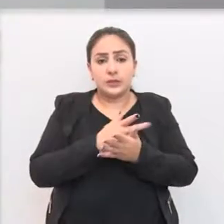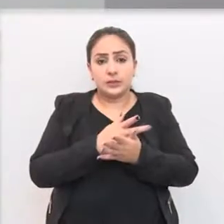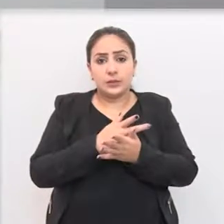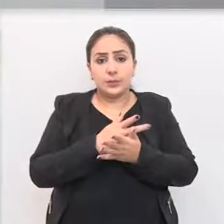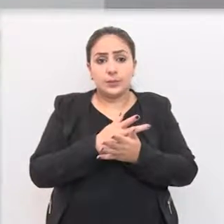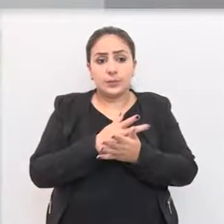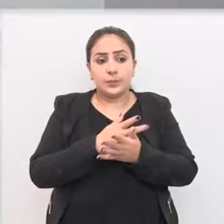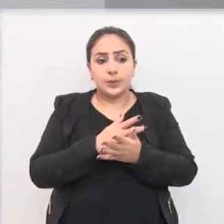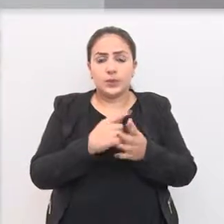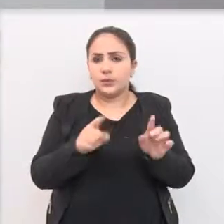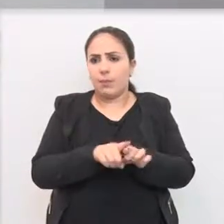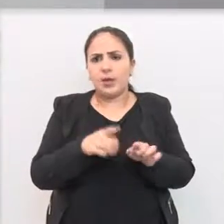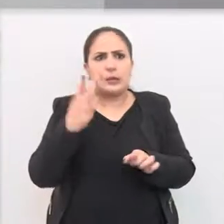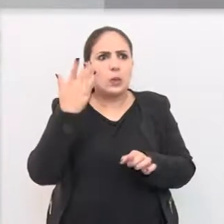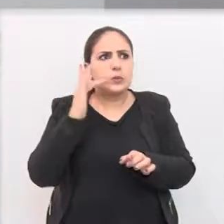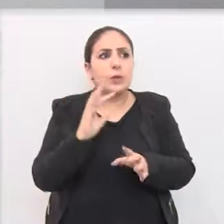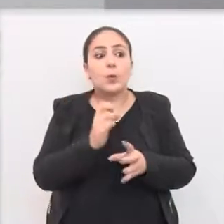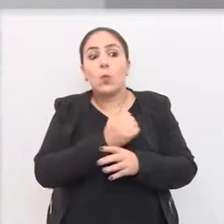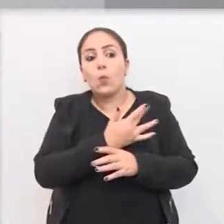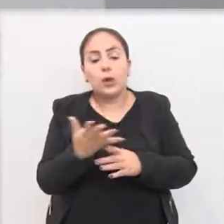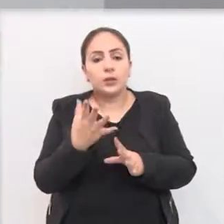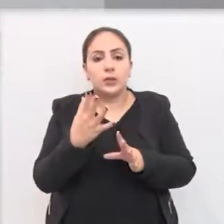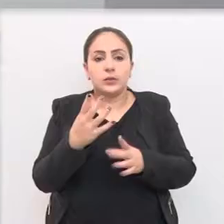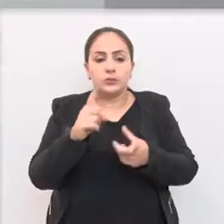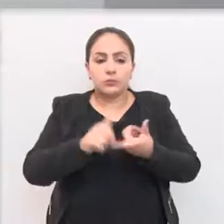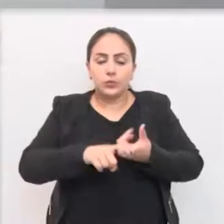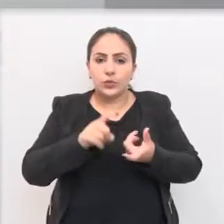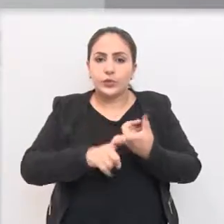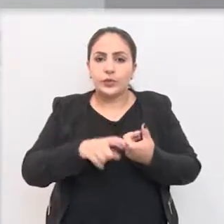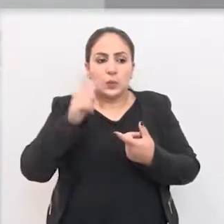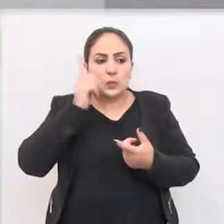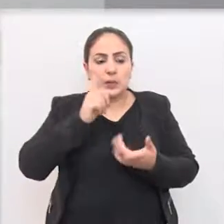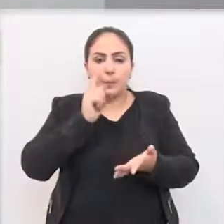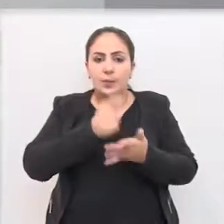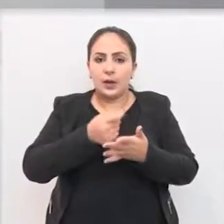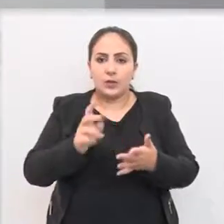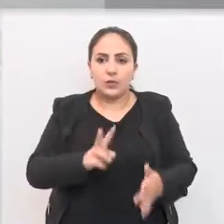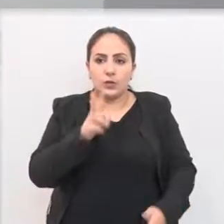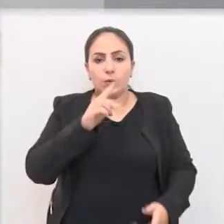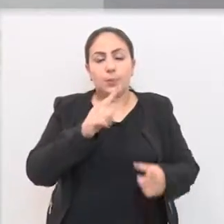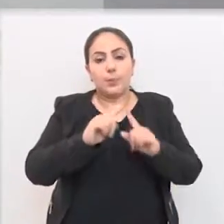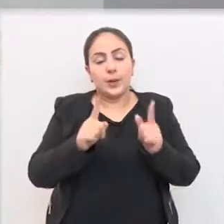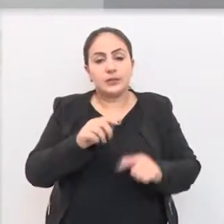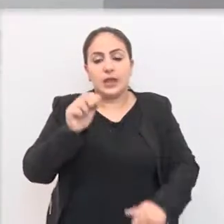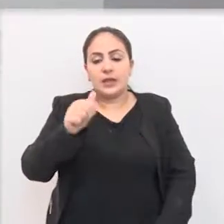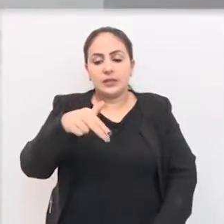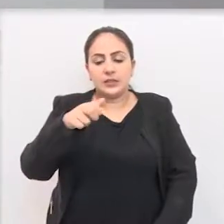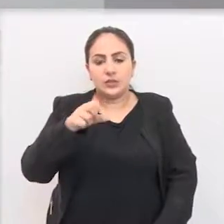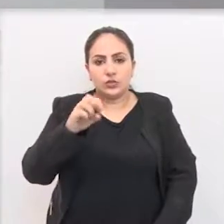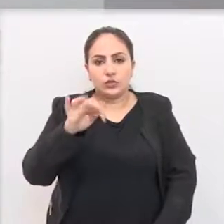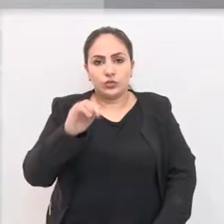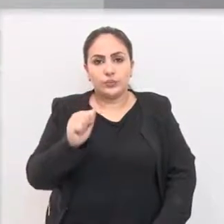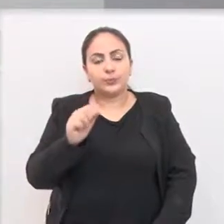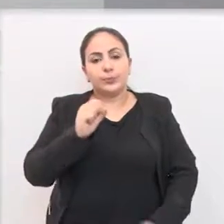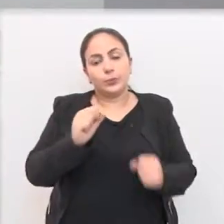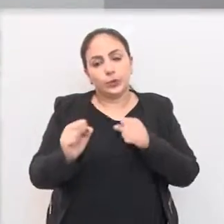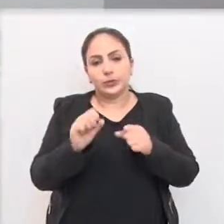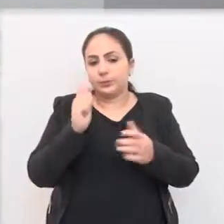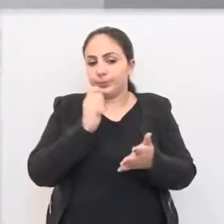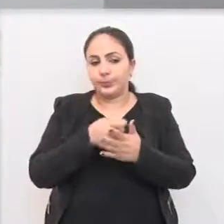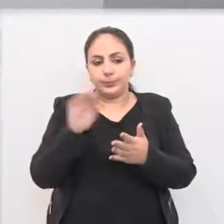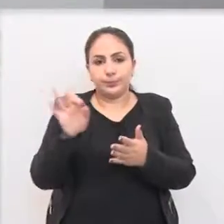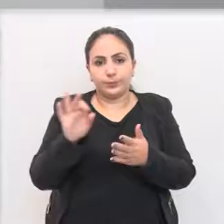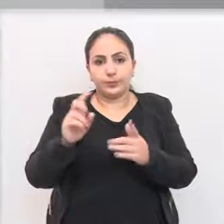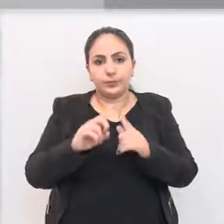montante, muitas vezes até incalculável, de dívidas, que não possuem condições de quitar esses valores, mas que graças a uma anistia poderiam, é claro,